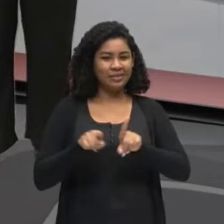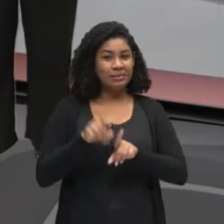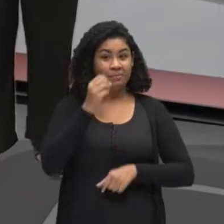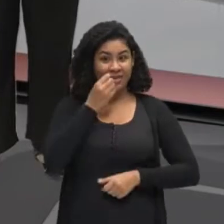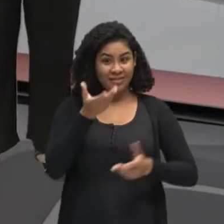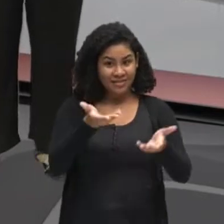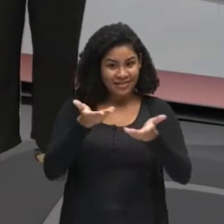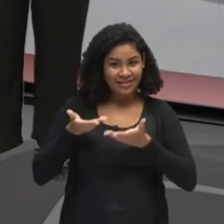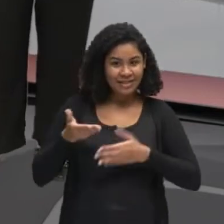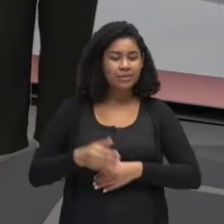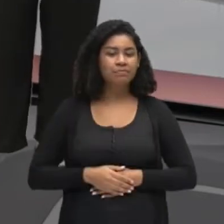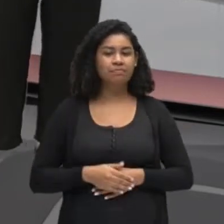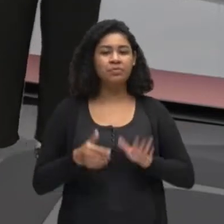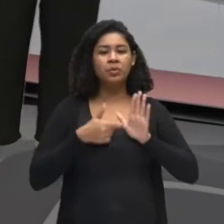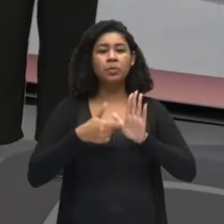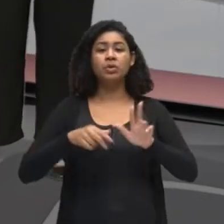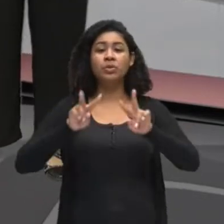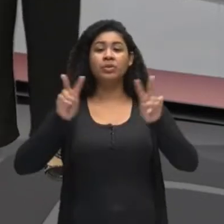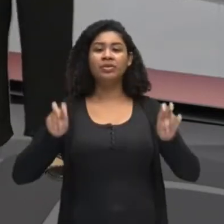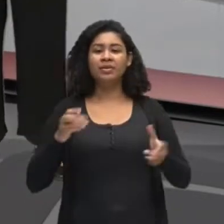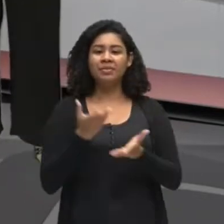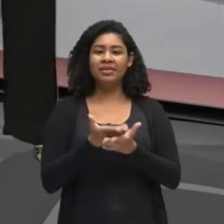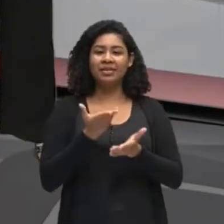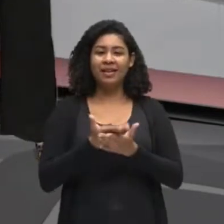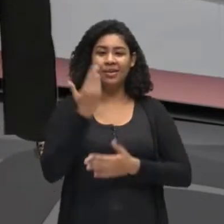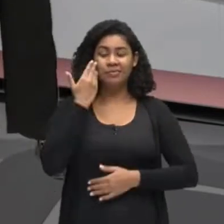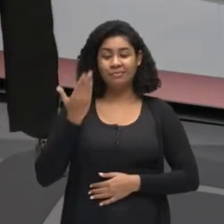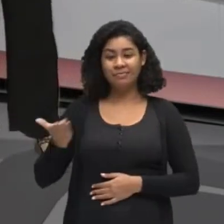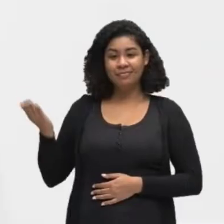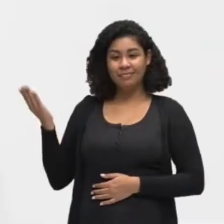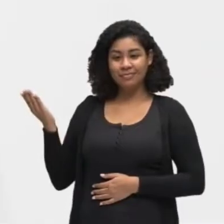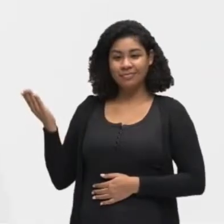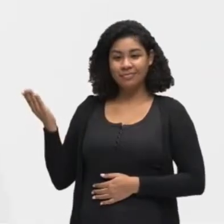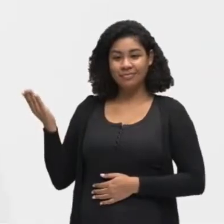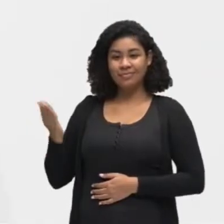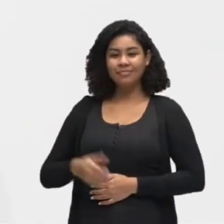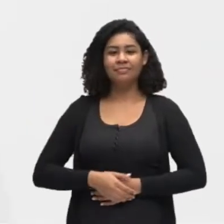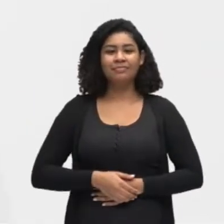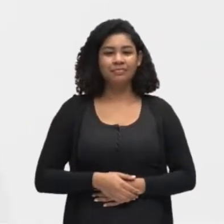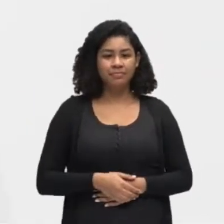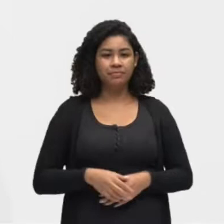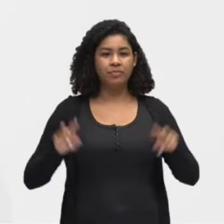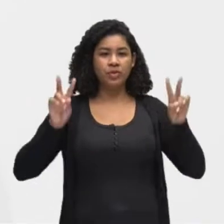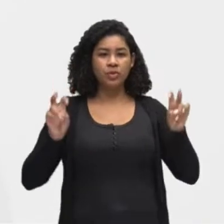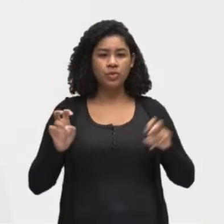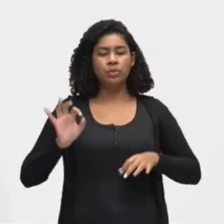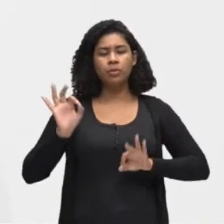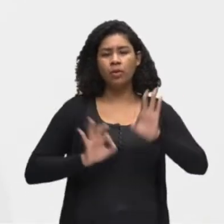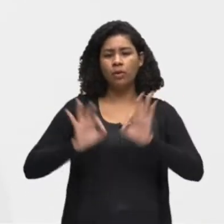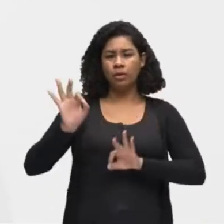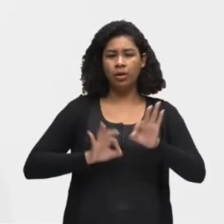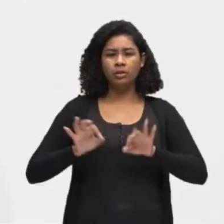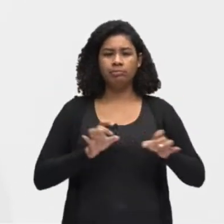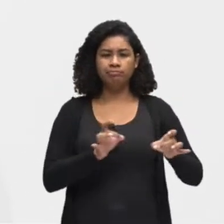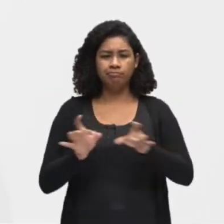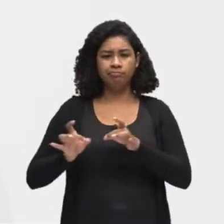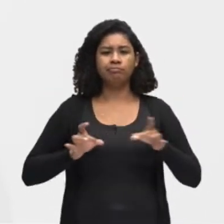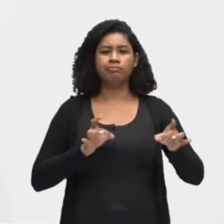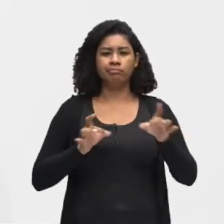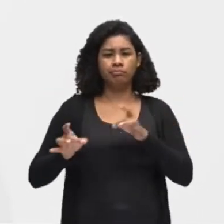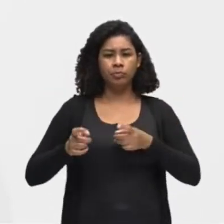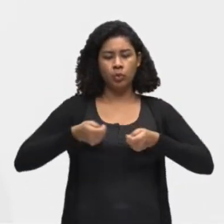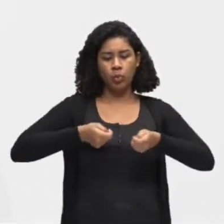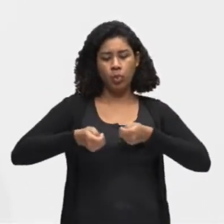para vocês o nosso objeto de conhecimento dessa primeira aula. Vamos ver então? As lógicas mercantis e o domínio europeu sobre